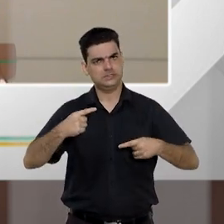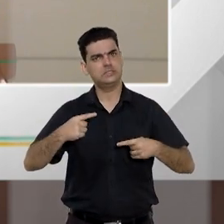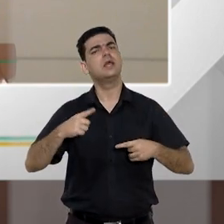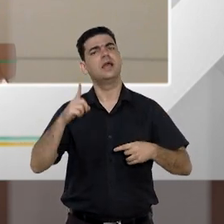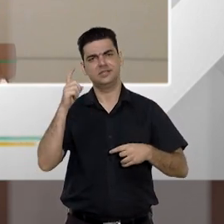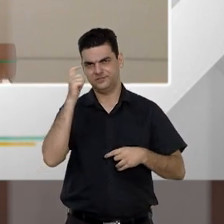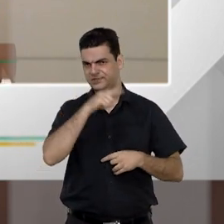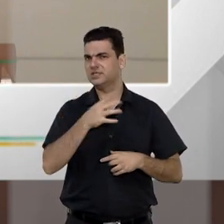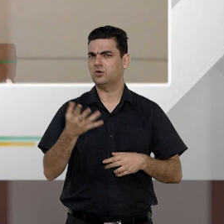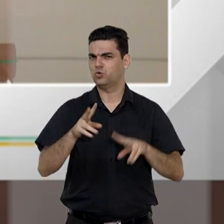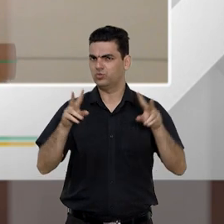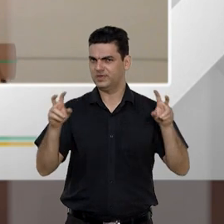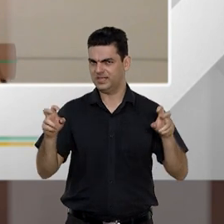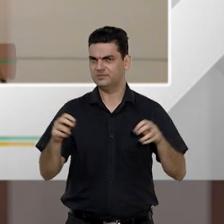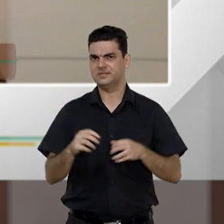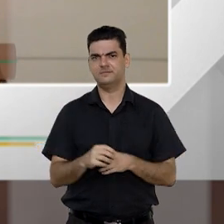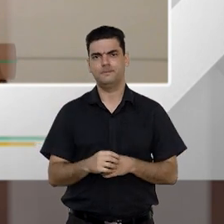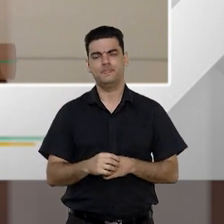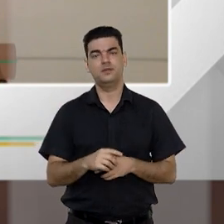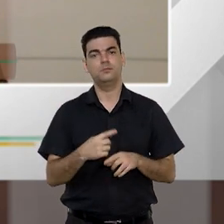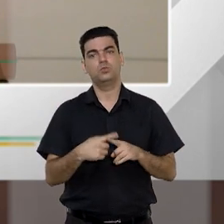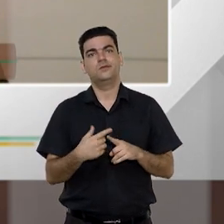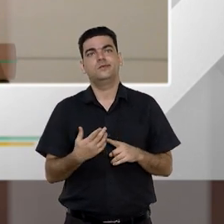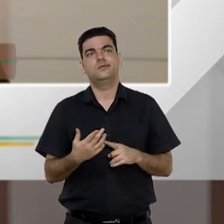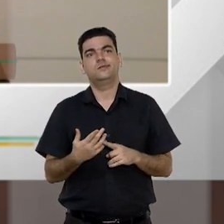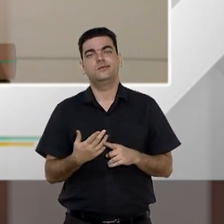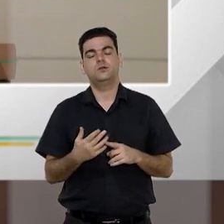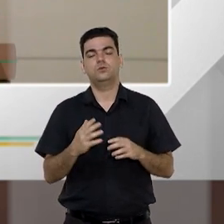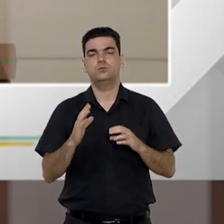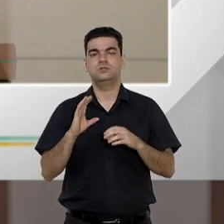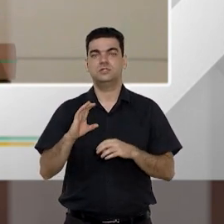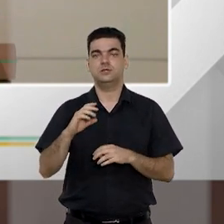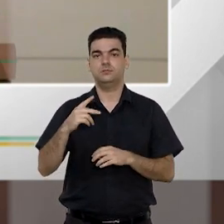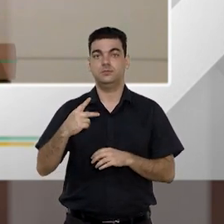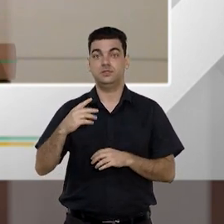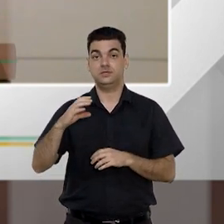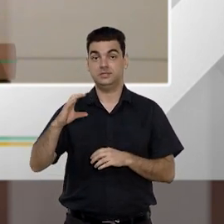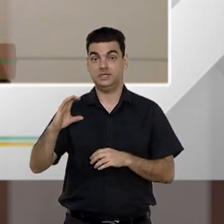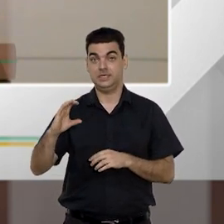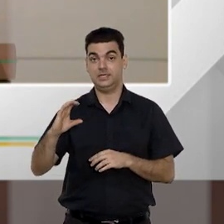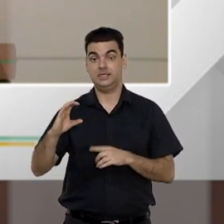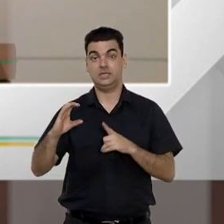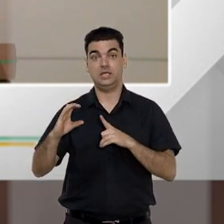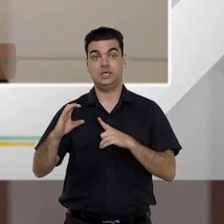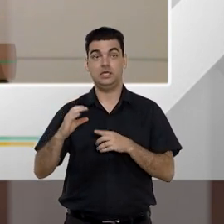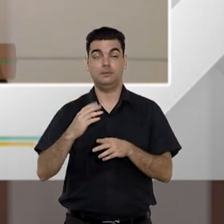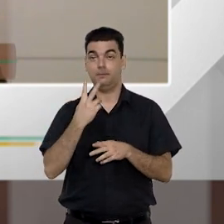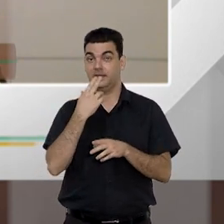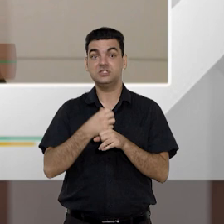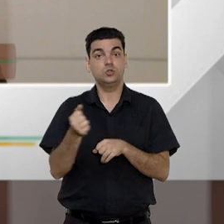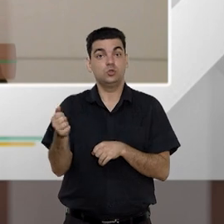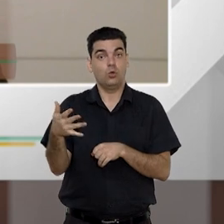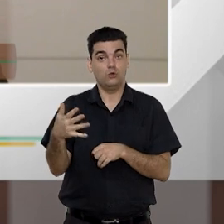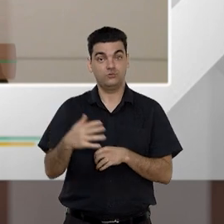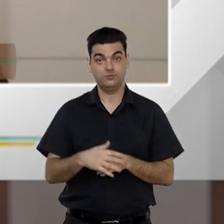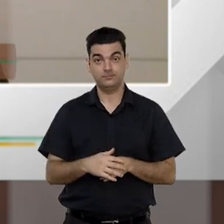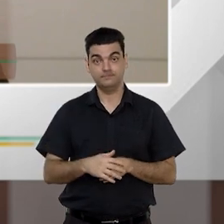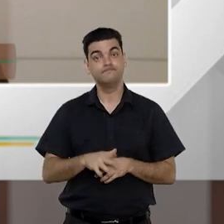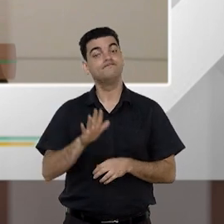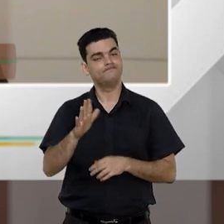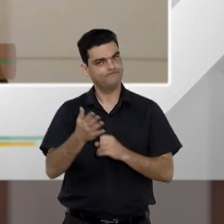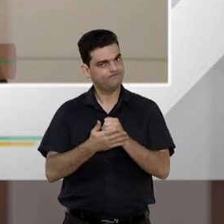que há uma discussão muito grande ainda sobre esse tópico, afinal, o nosso Código de Processo Civil está em vigor há pouco